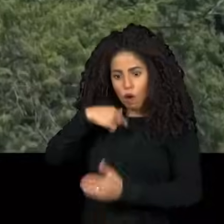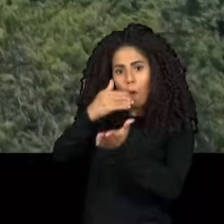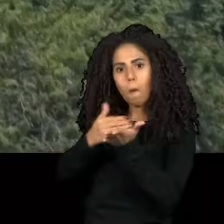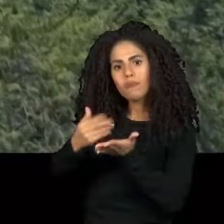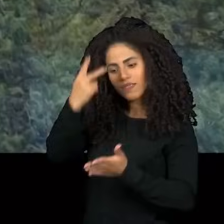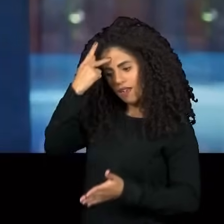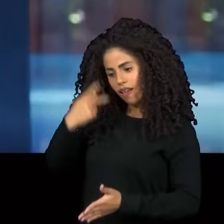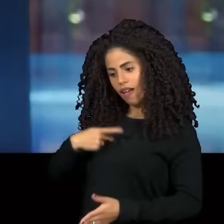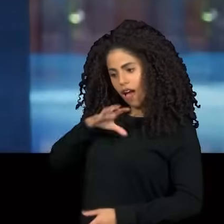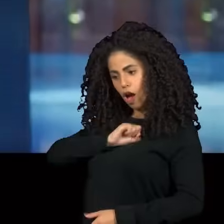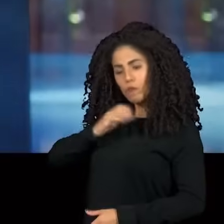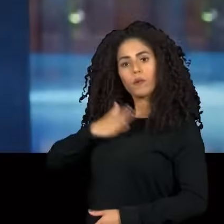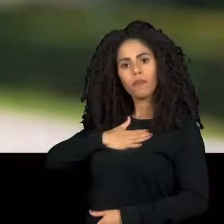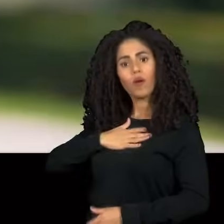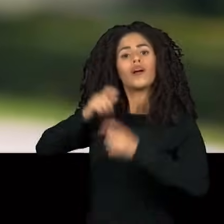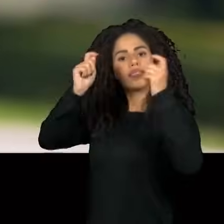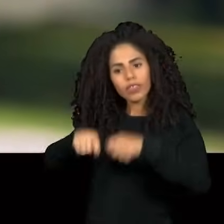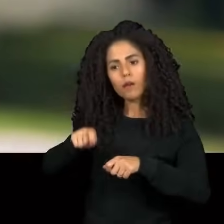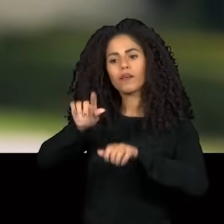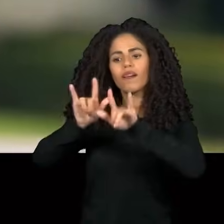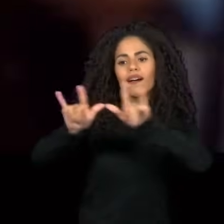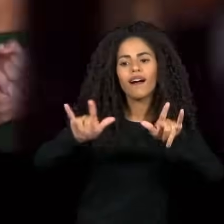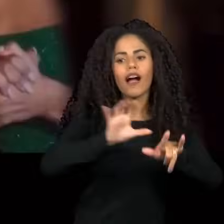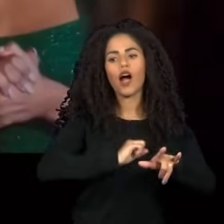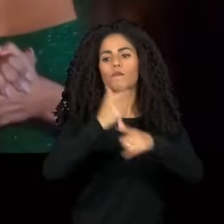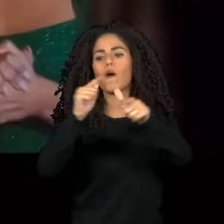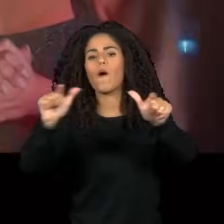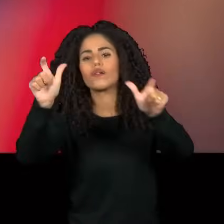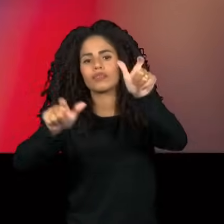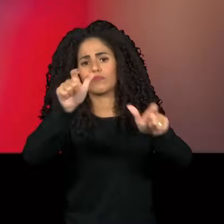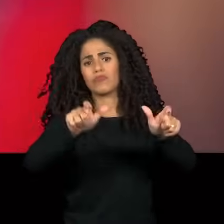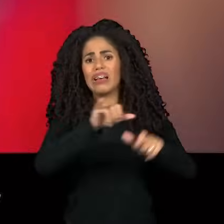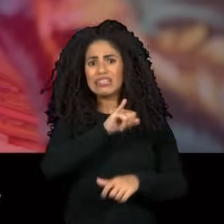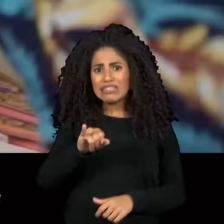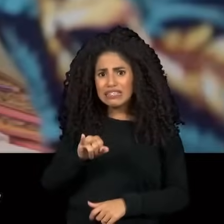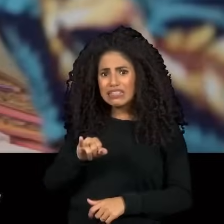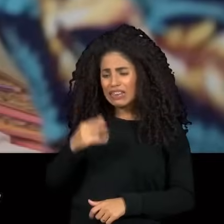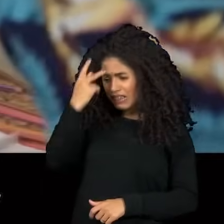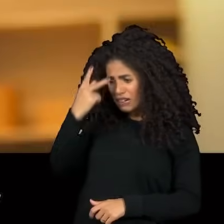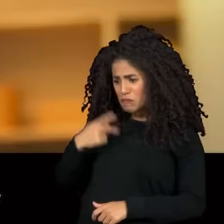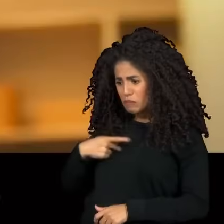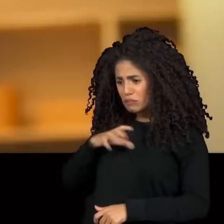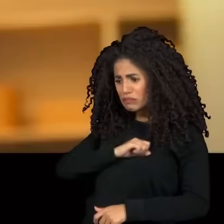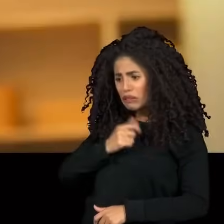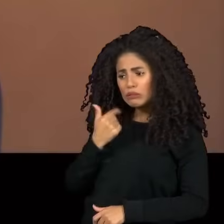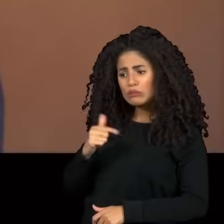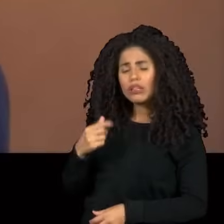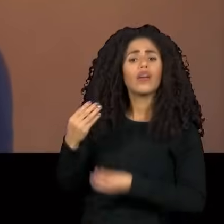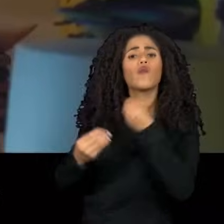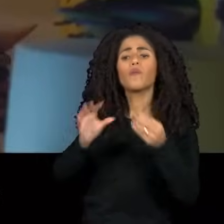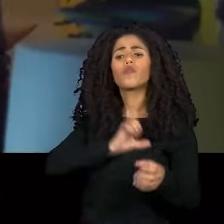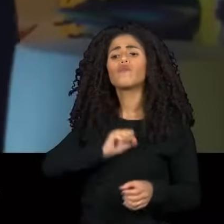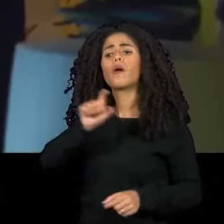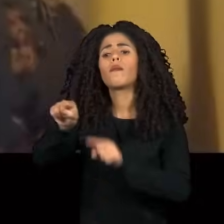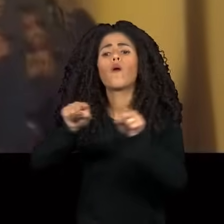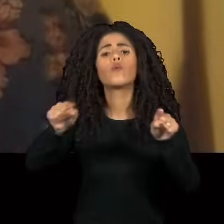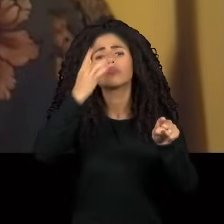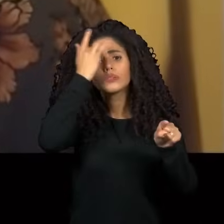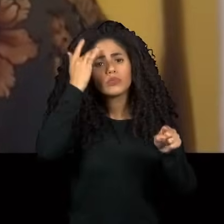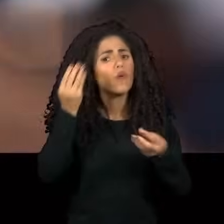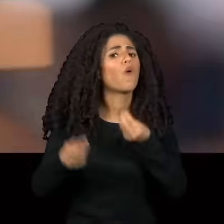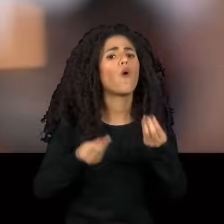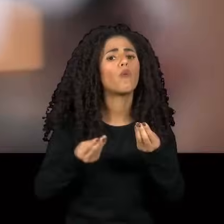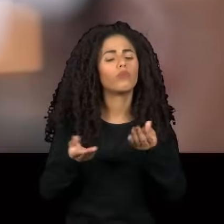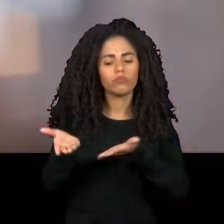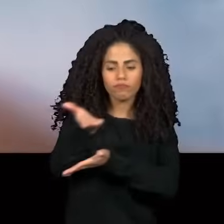reconheço que eu sou gente, que eu mereço ser amada, que eu sou massa, que eu sou muito importante, eu consigo aí estabelecer uma relação com o outro,